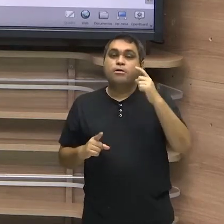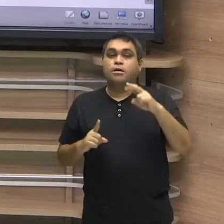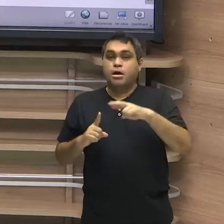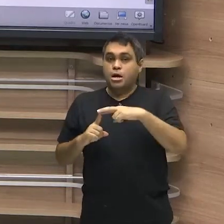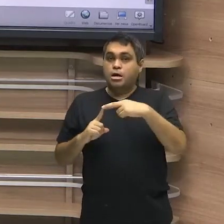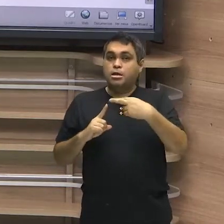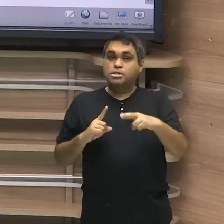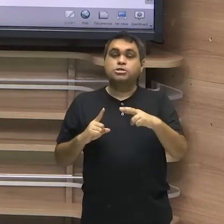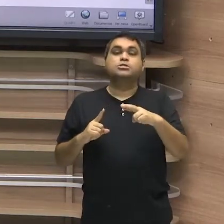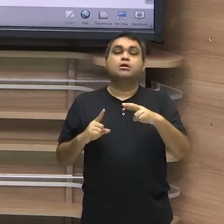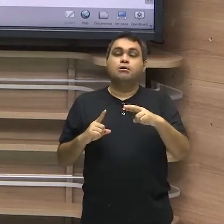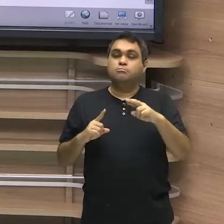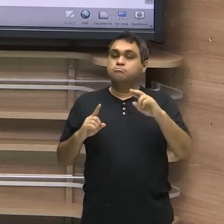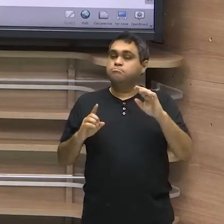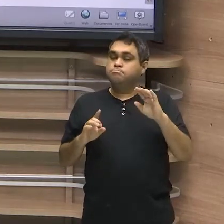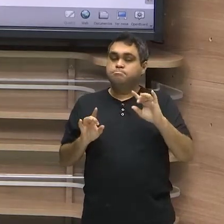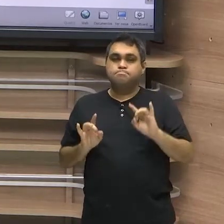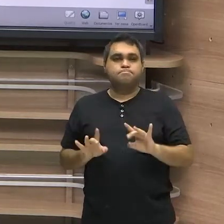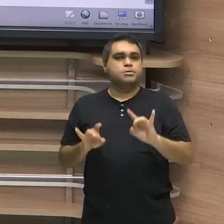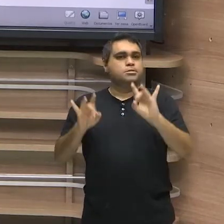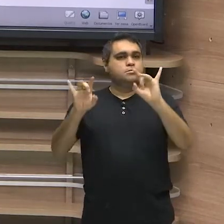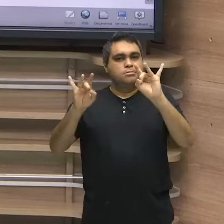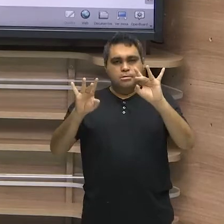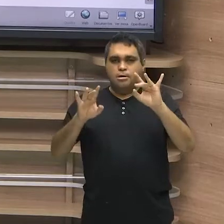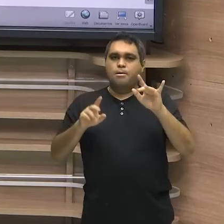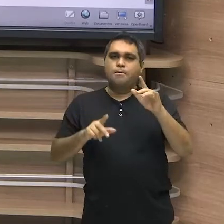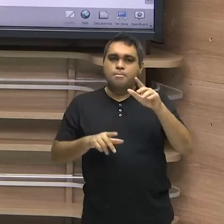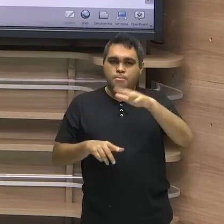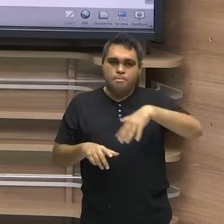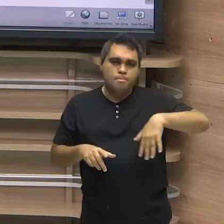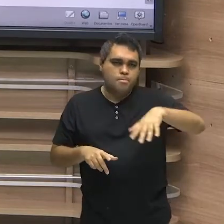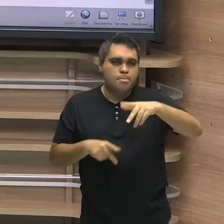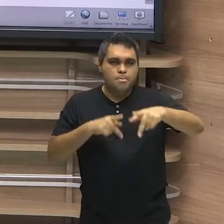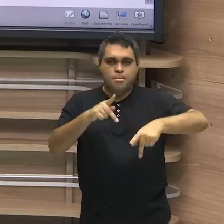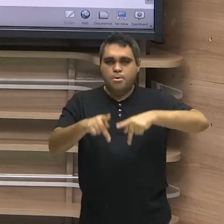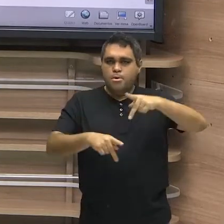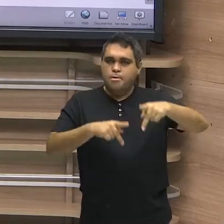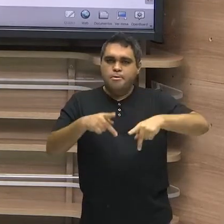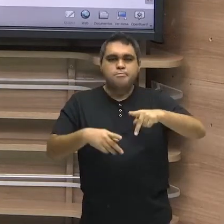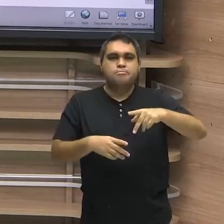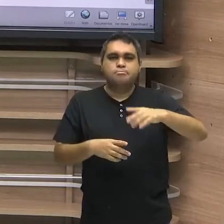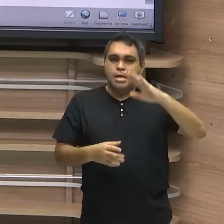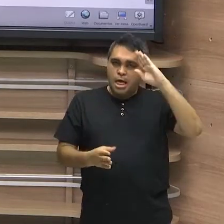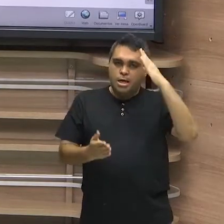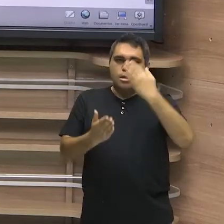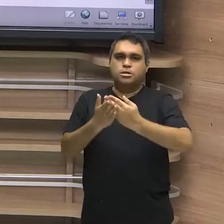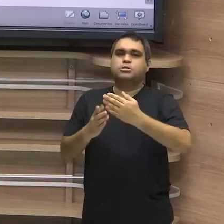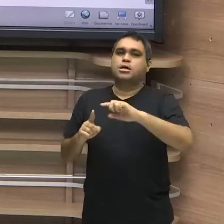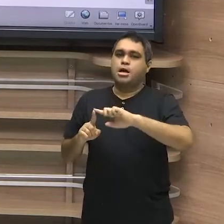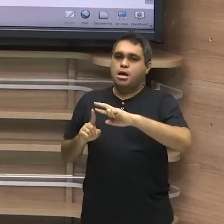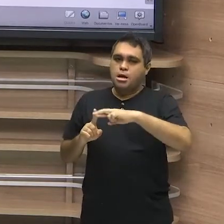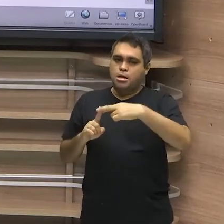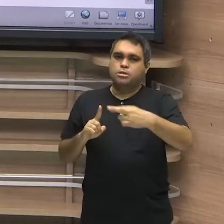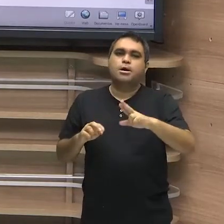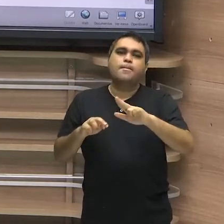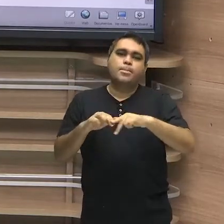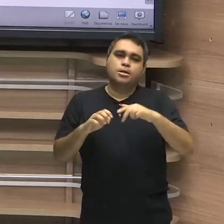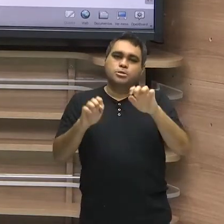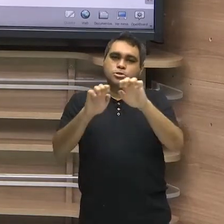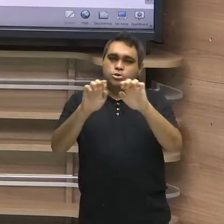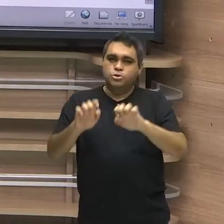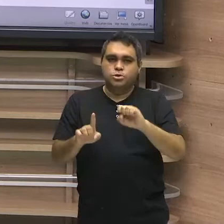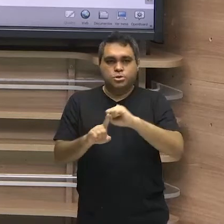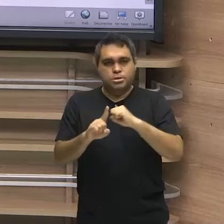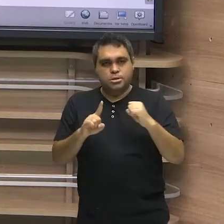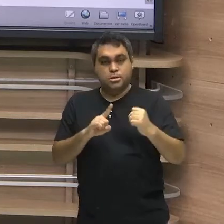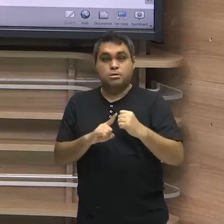papel fundamental para esses povos, né? Que ela também vem justificar toda a organização social. A partir do momento que